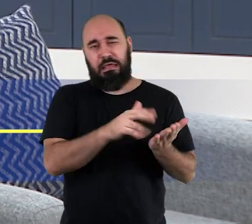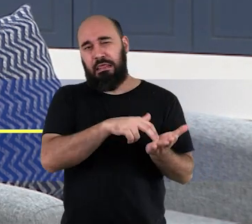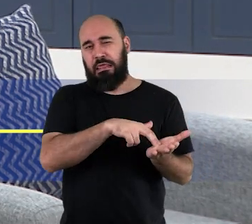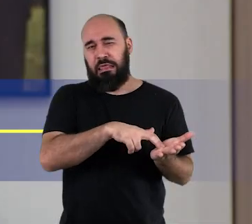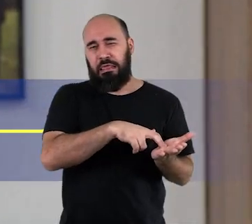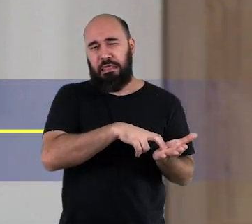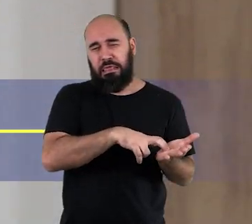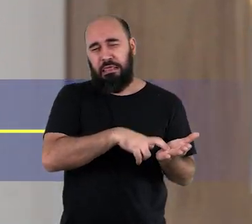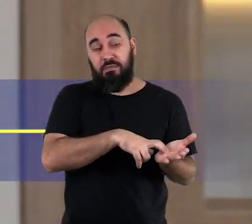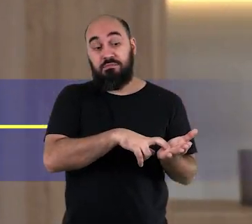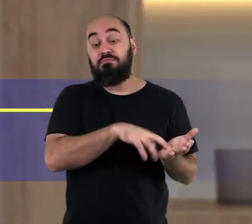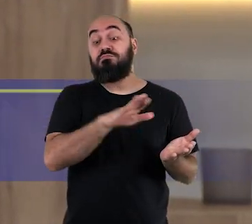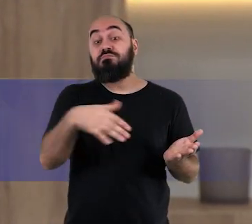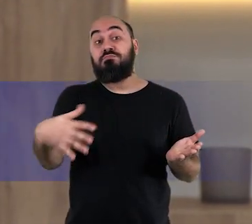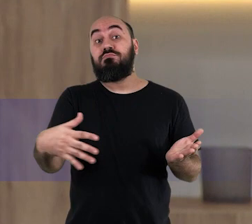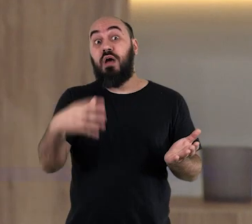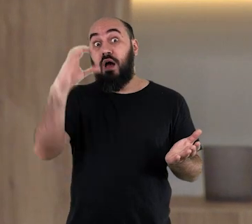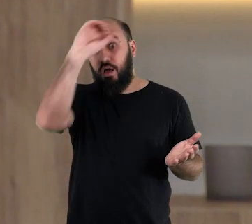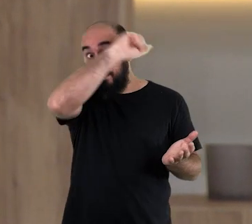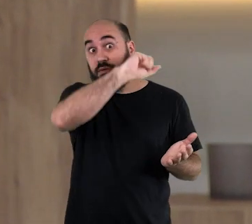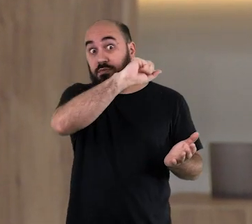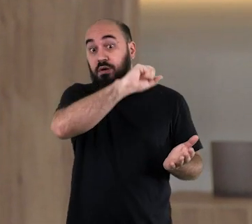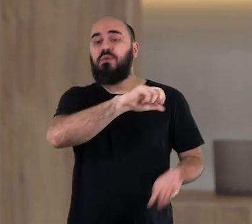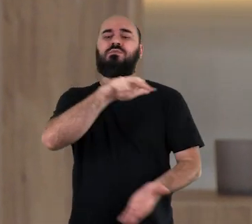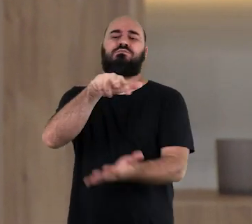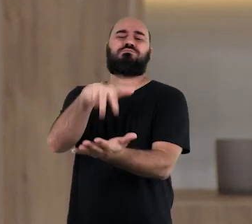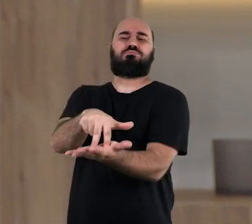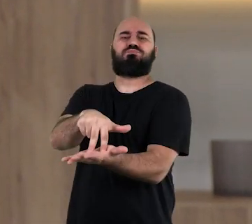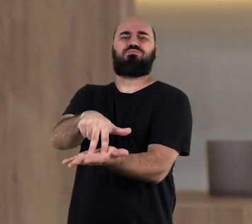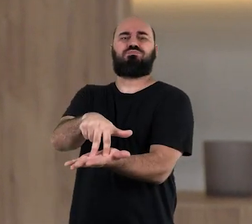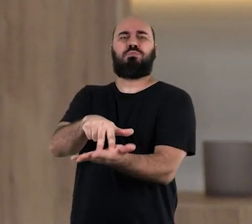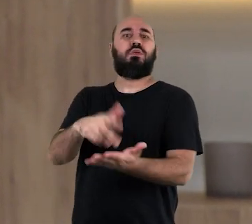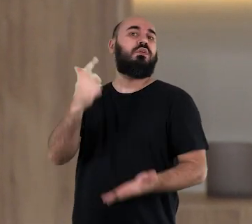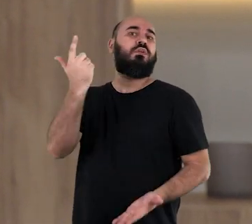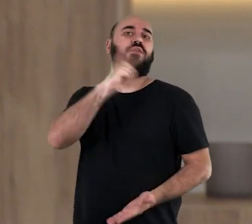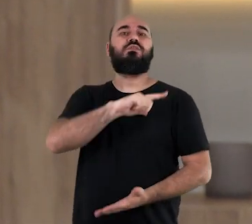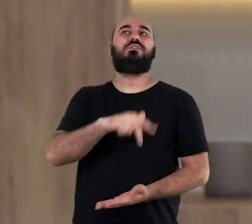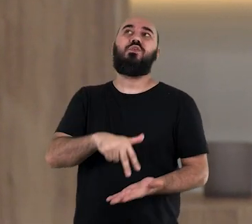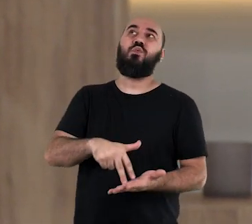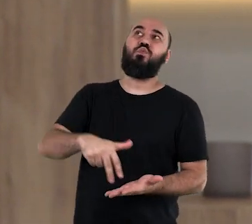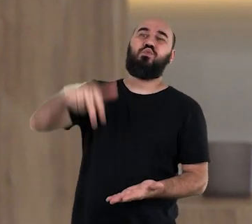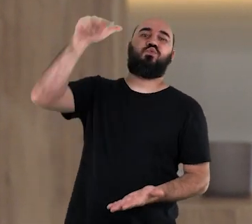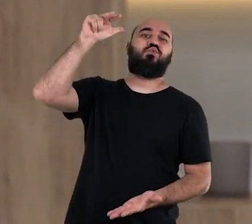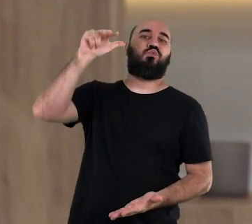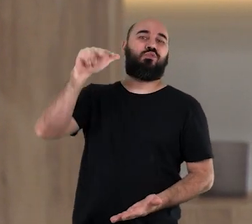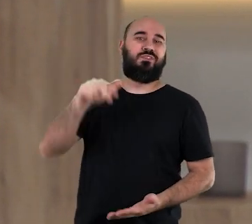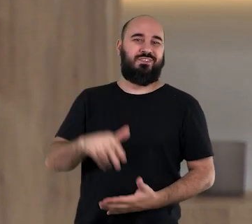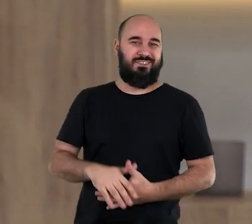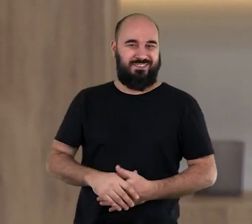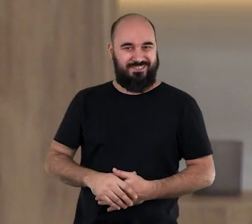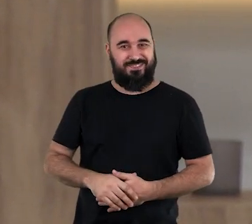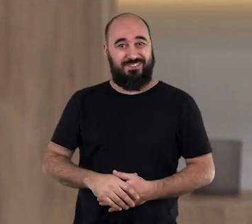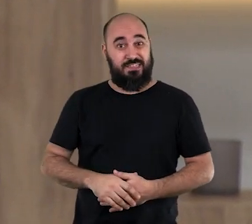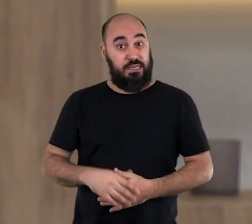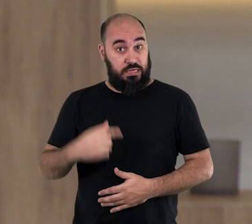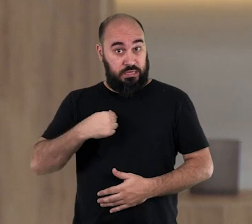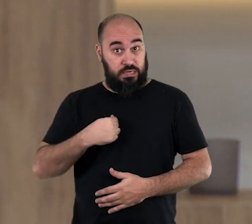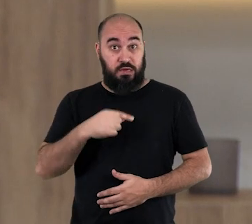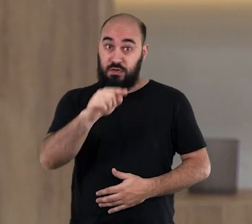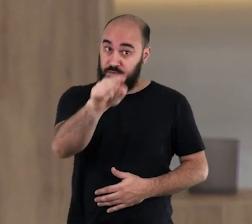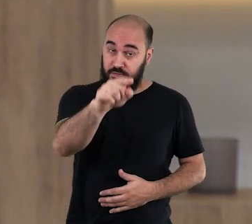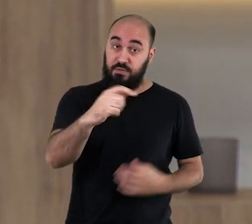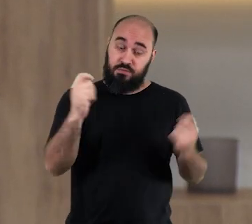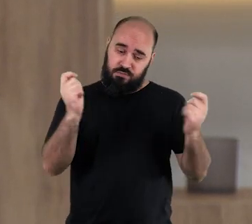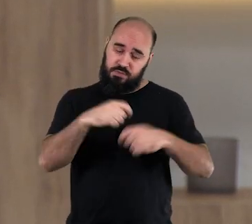presença. Você e eu podemos ser erguidos pela mão de Deus a despeito das